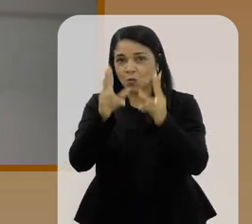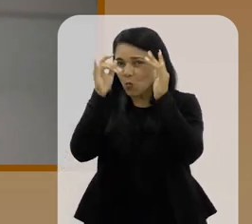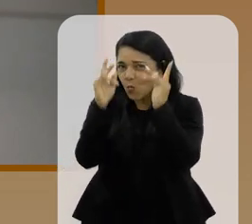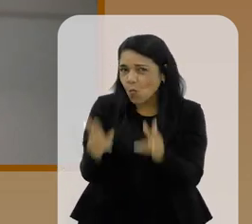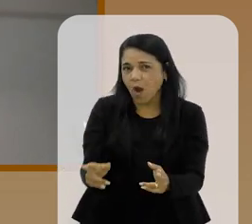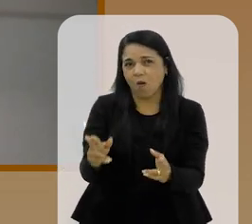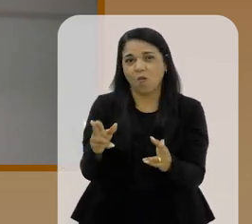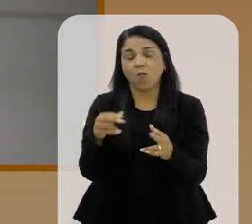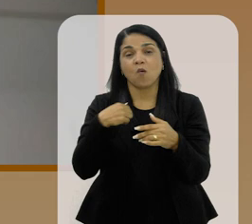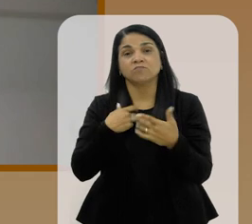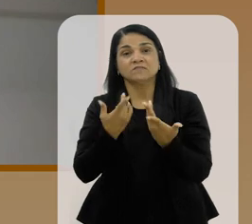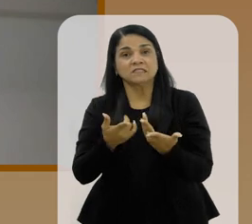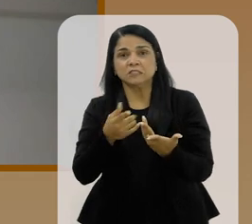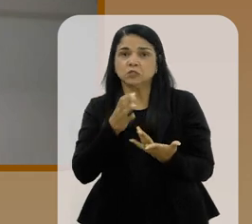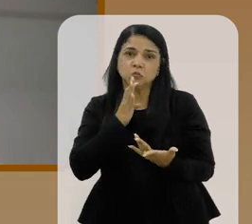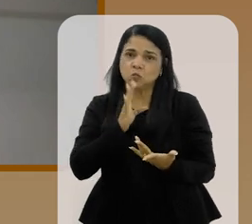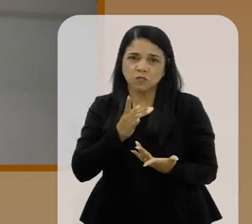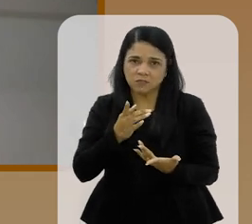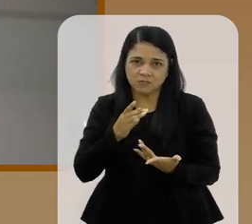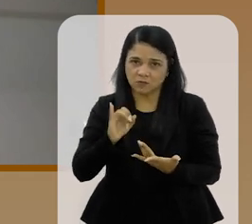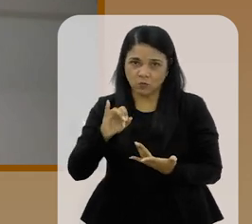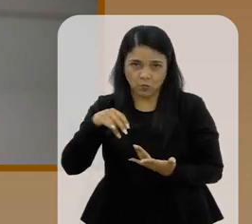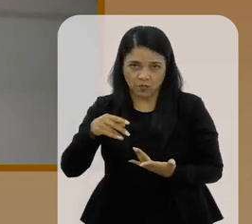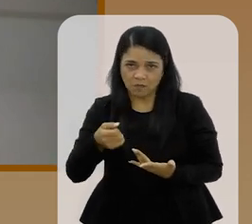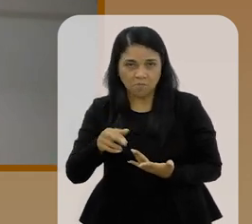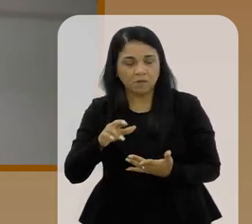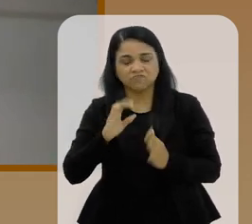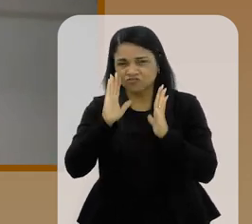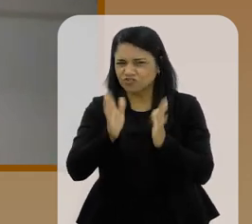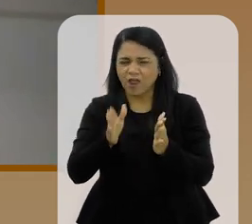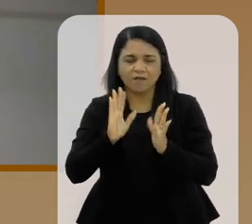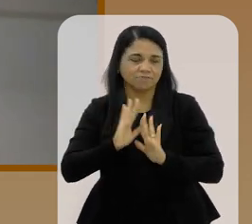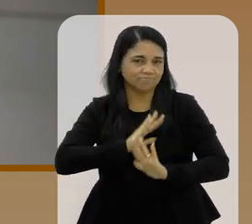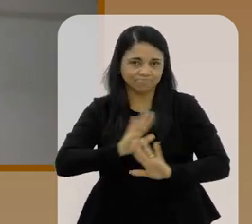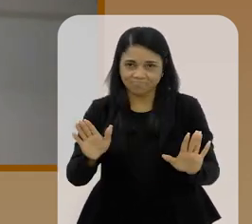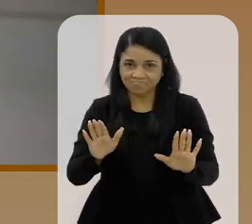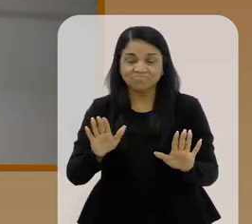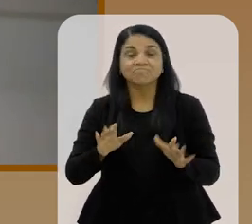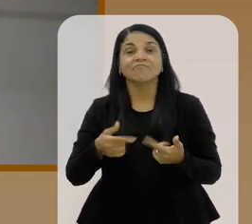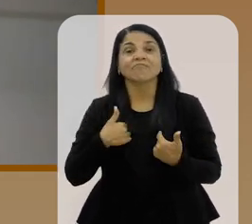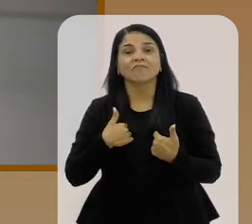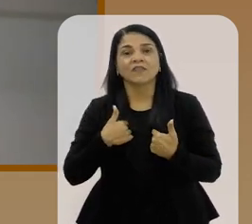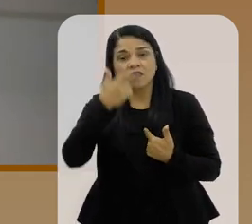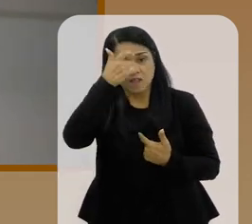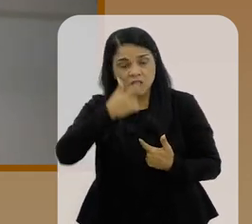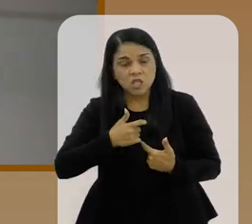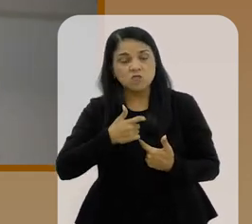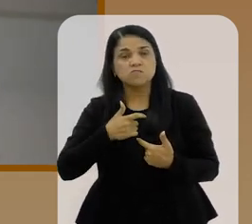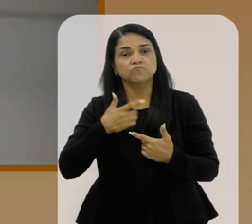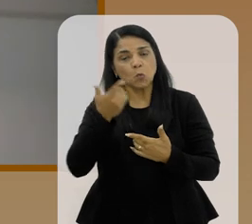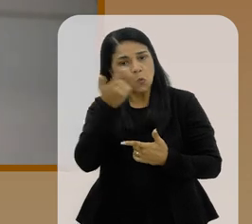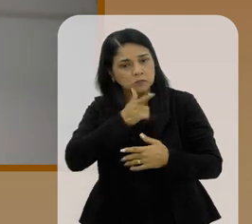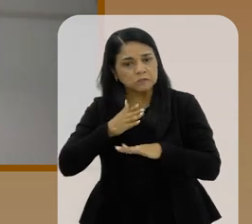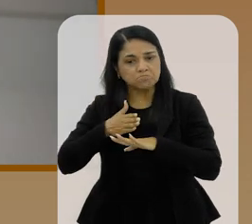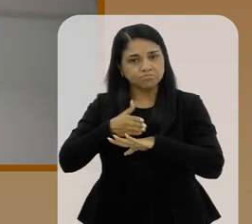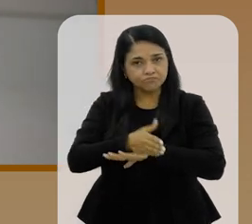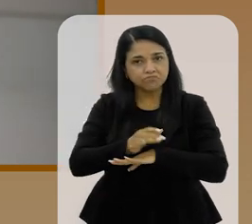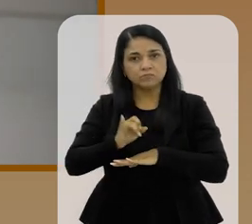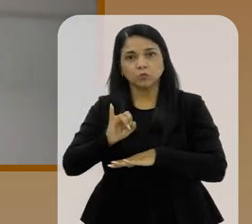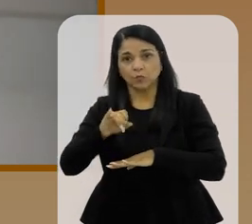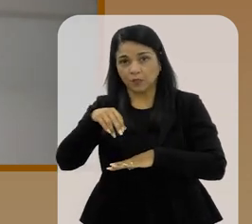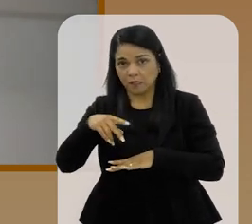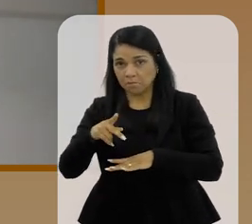Mas sem as Olimpíadas, eu talvez não tivesse conhecido o INPA. Então, isso já é determinante. Então, foi isso. Me permitiu chegar